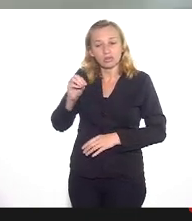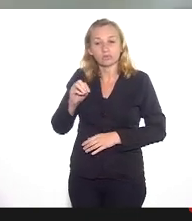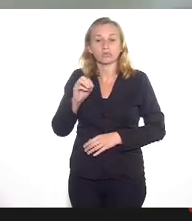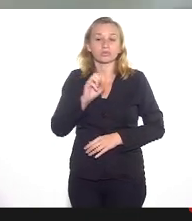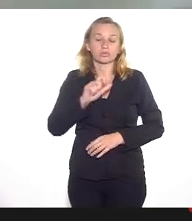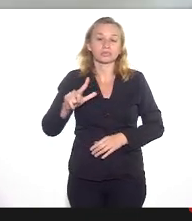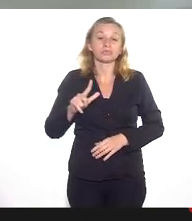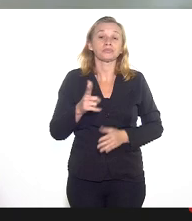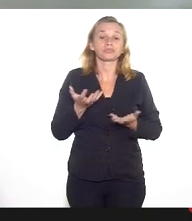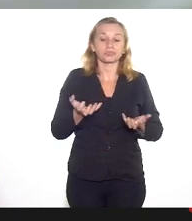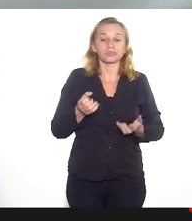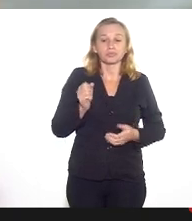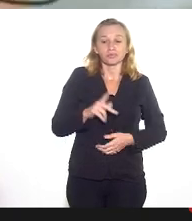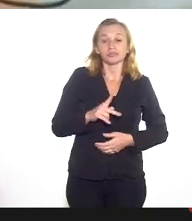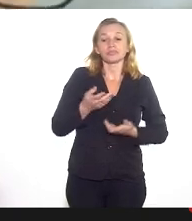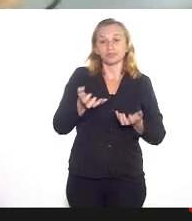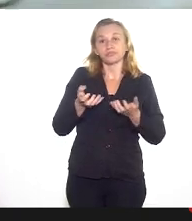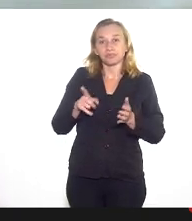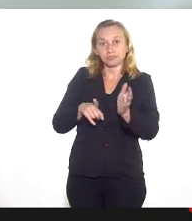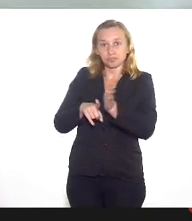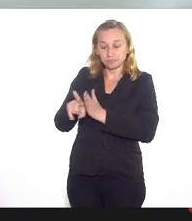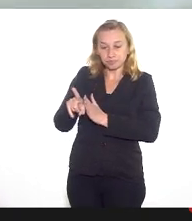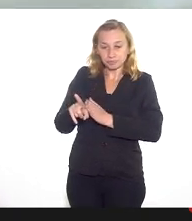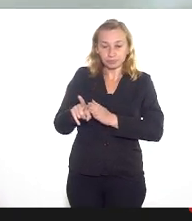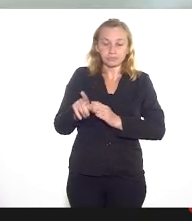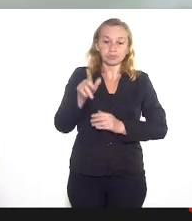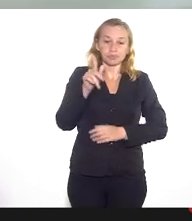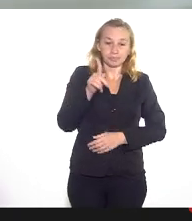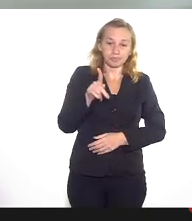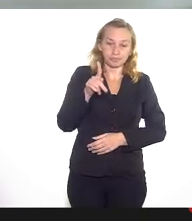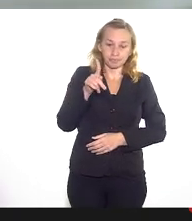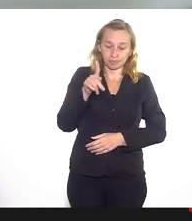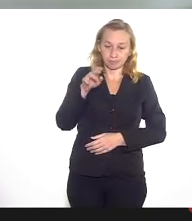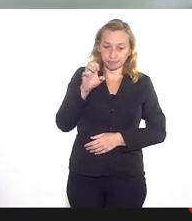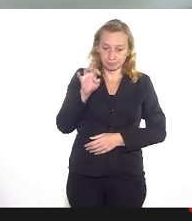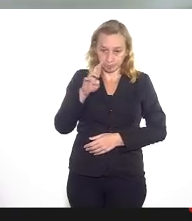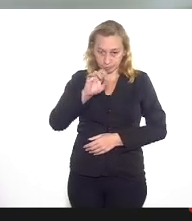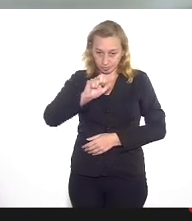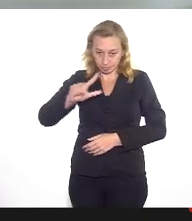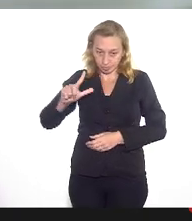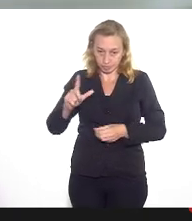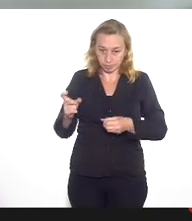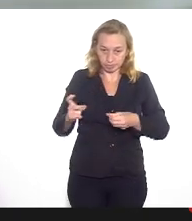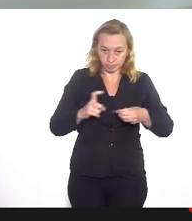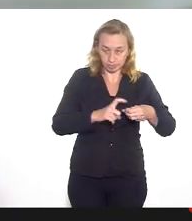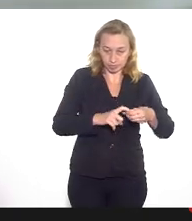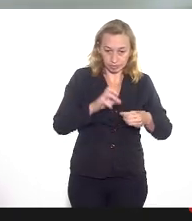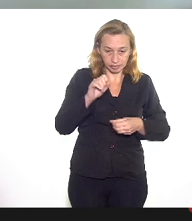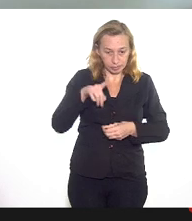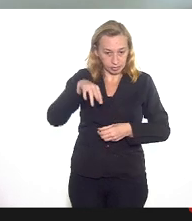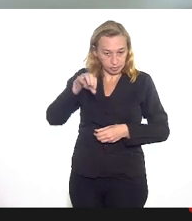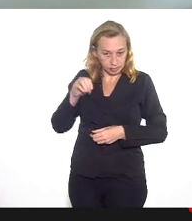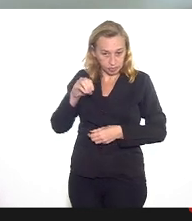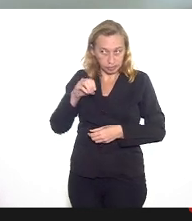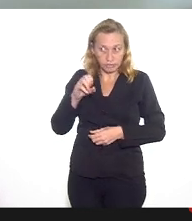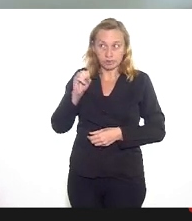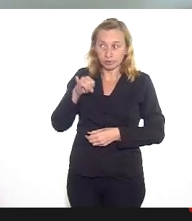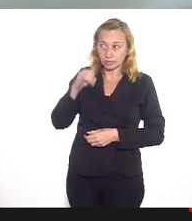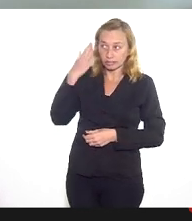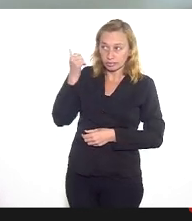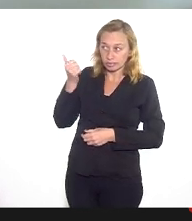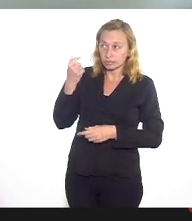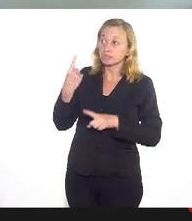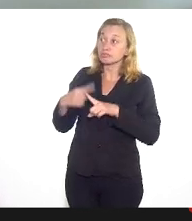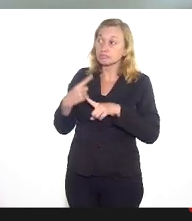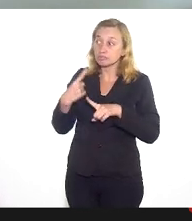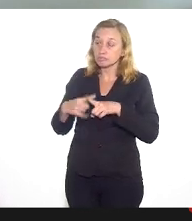eu queria perguntar, a Petrogal, que é consorciada com a Equinor, se ela sabe por que